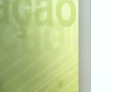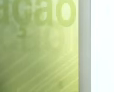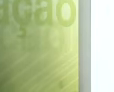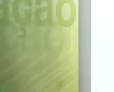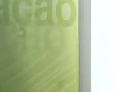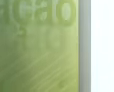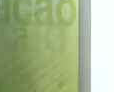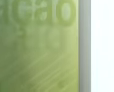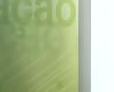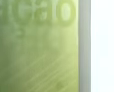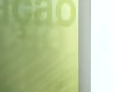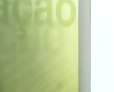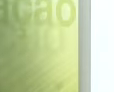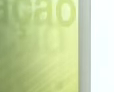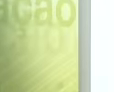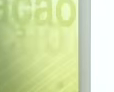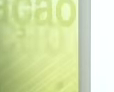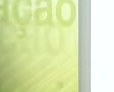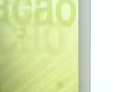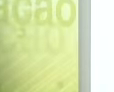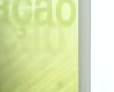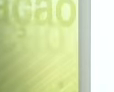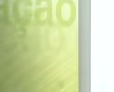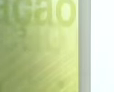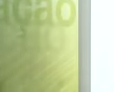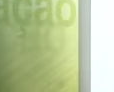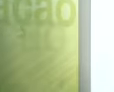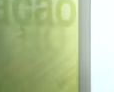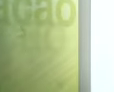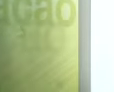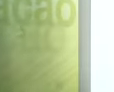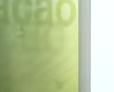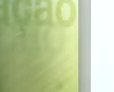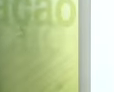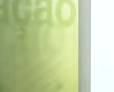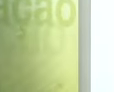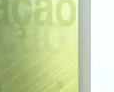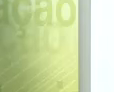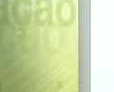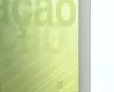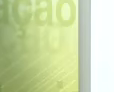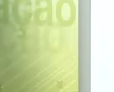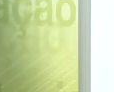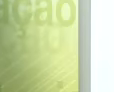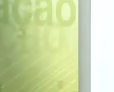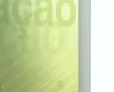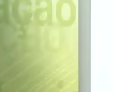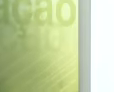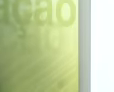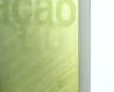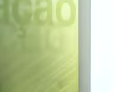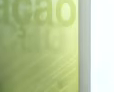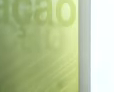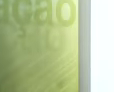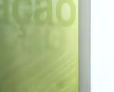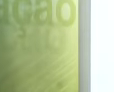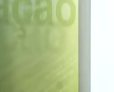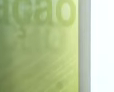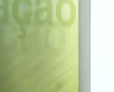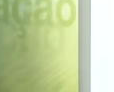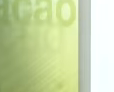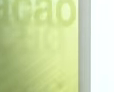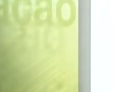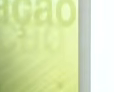que este formulário, ao ser submetido, não enviará aquele dado para lugar algum. Então, se por acaso você